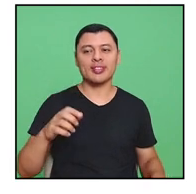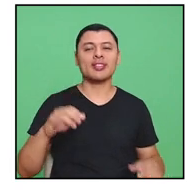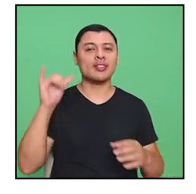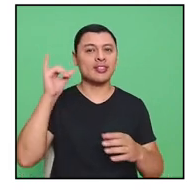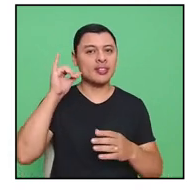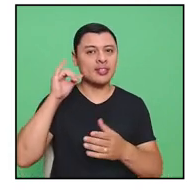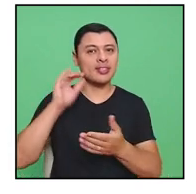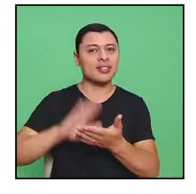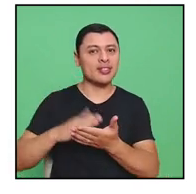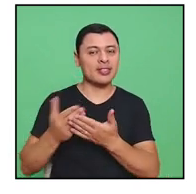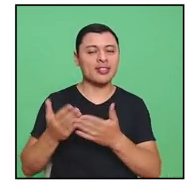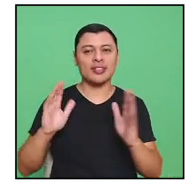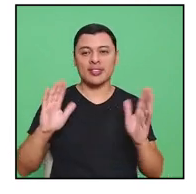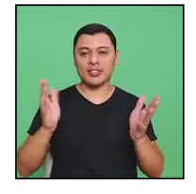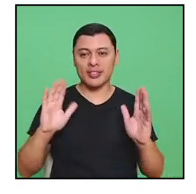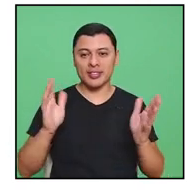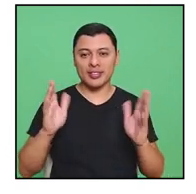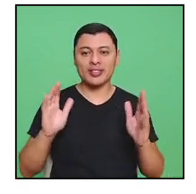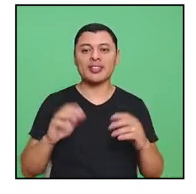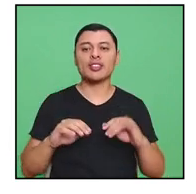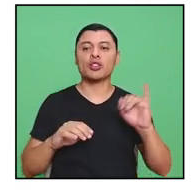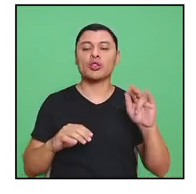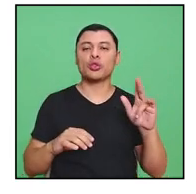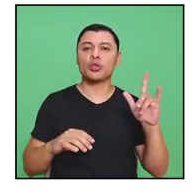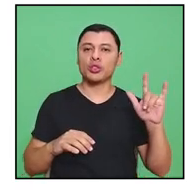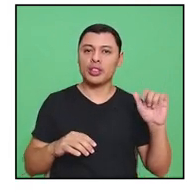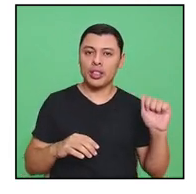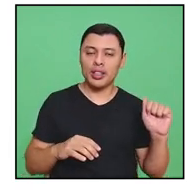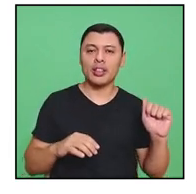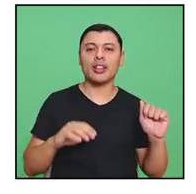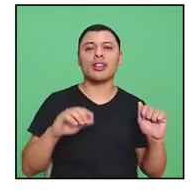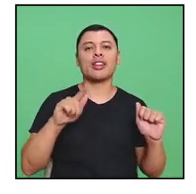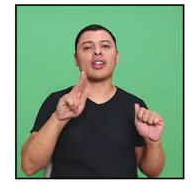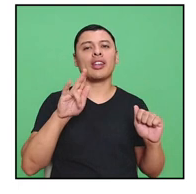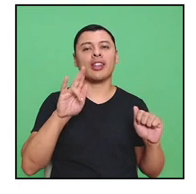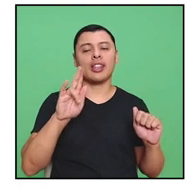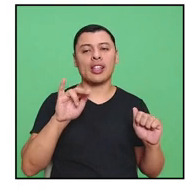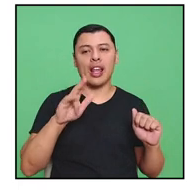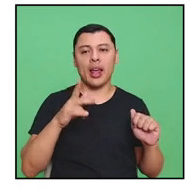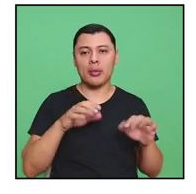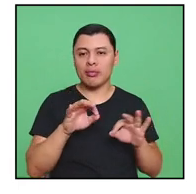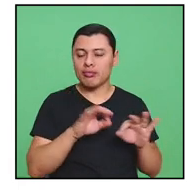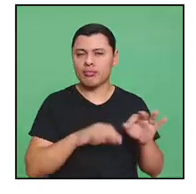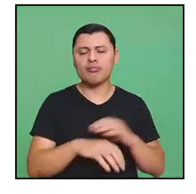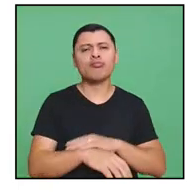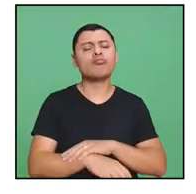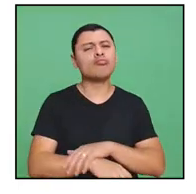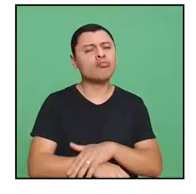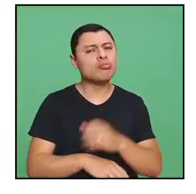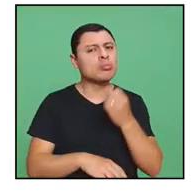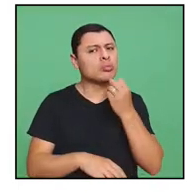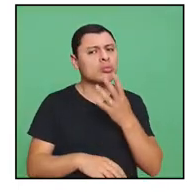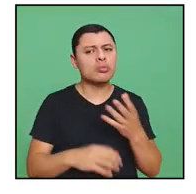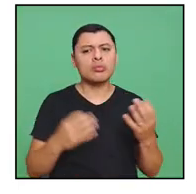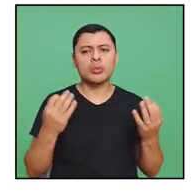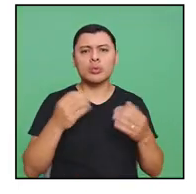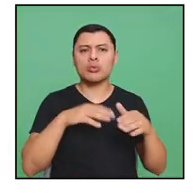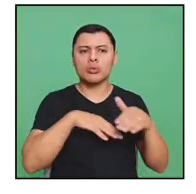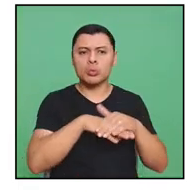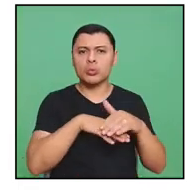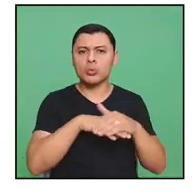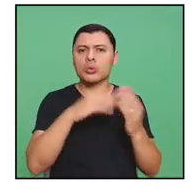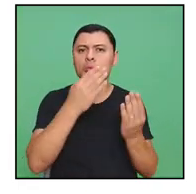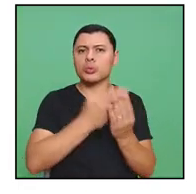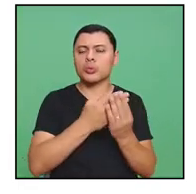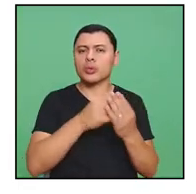tradução, Júlia e Guilherme da Mostazes. Acho que a plataforma está bem bacana como arquivo e como